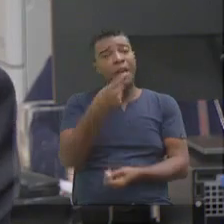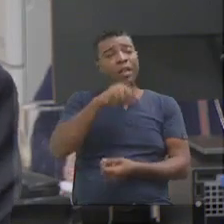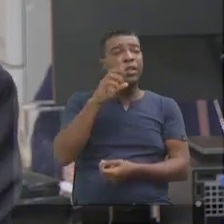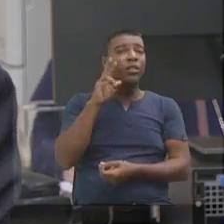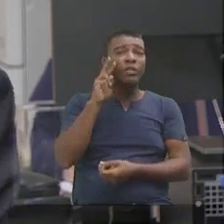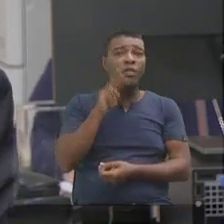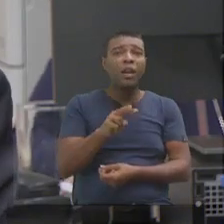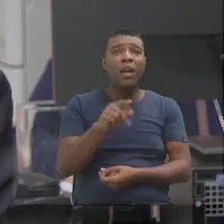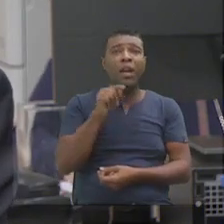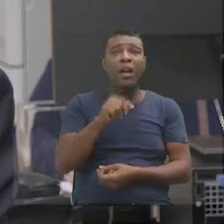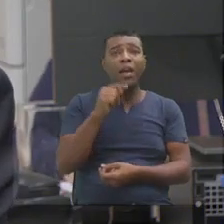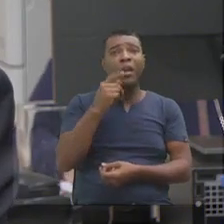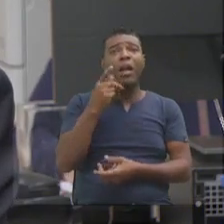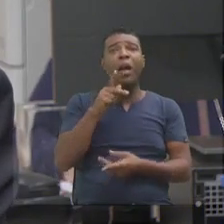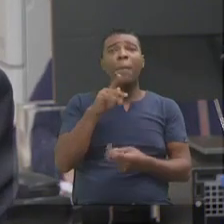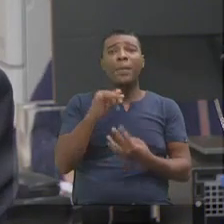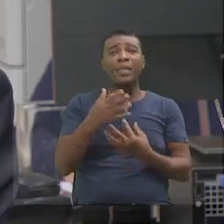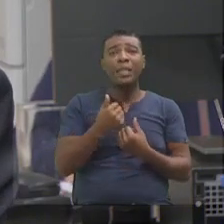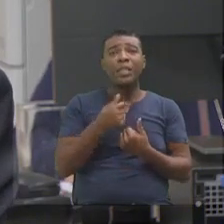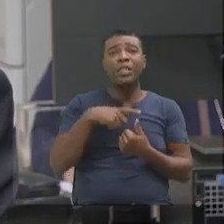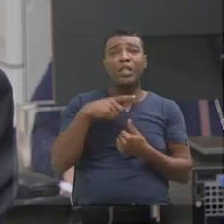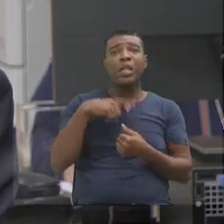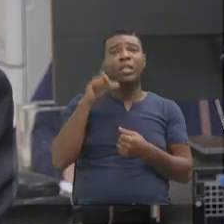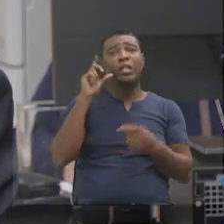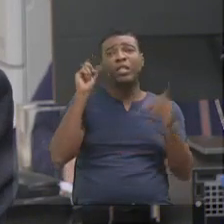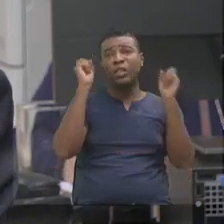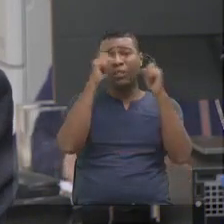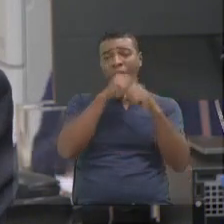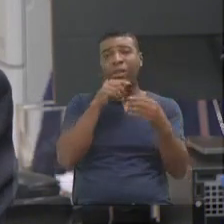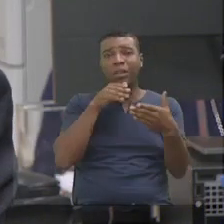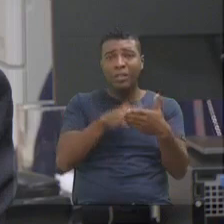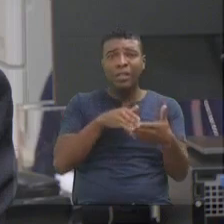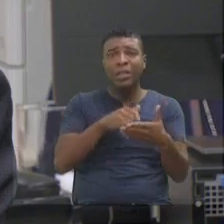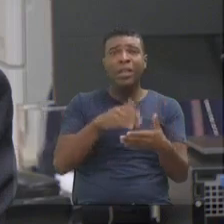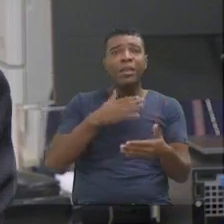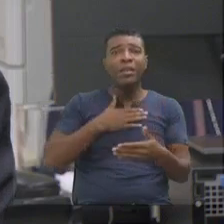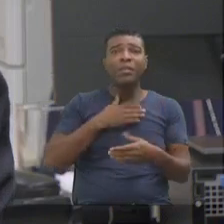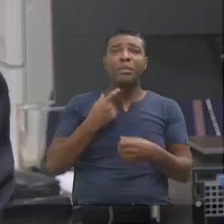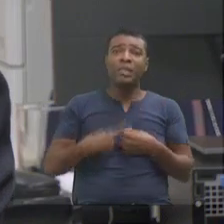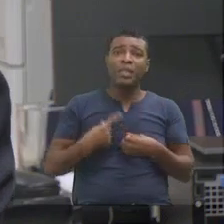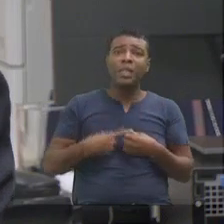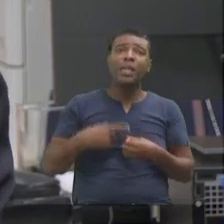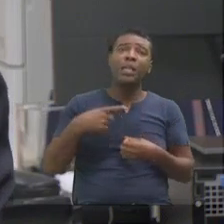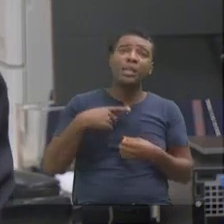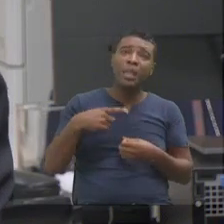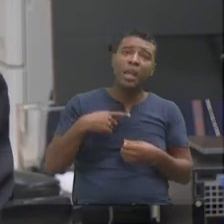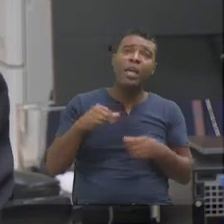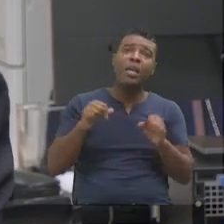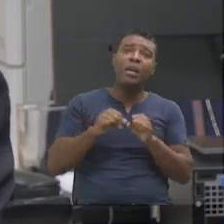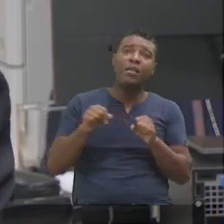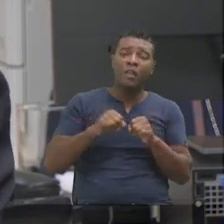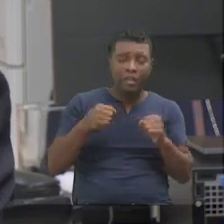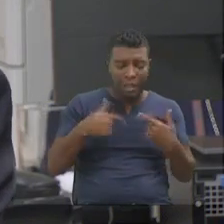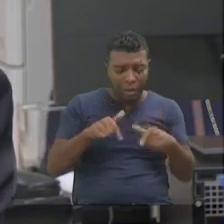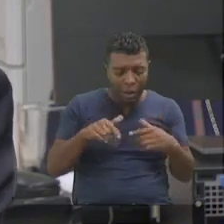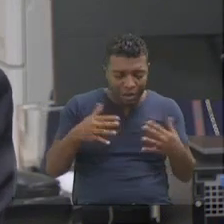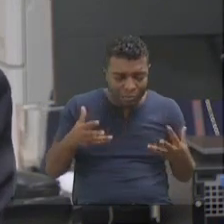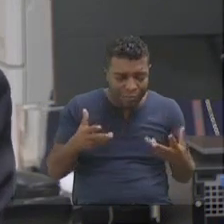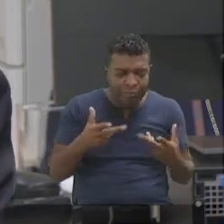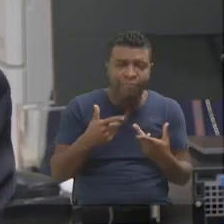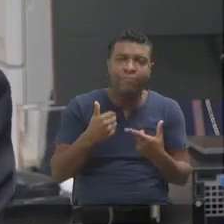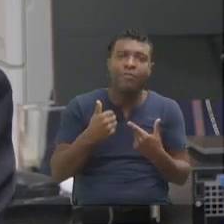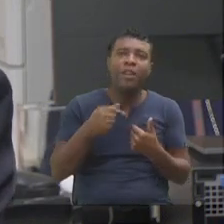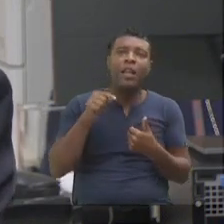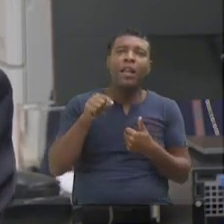até o centro de hemodiálise cidade onde eu moro na minha cidade tem faz um trabalho belíssimo no